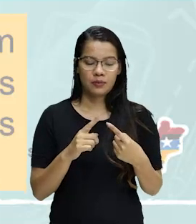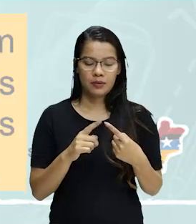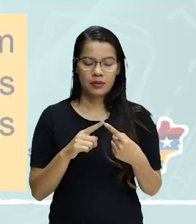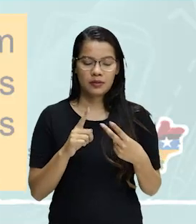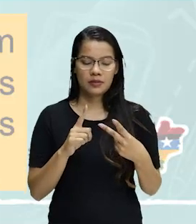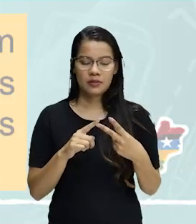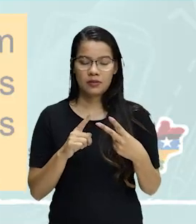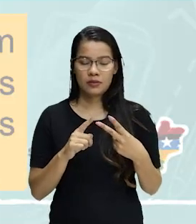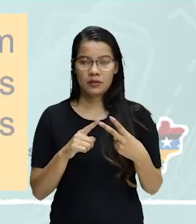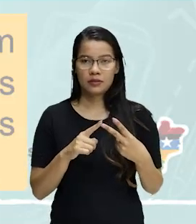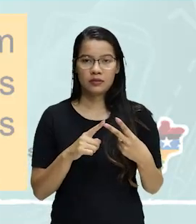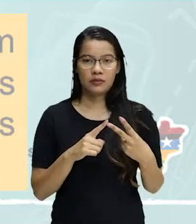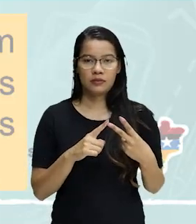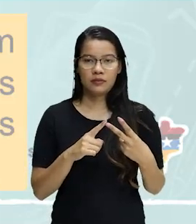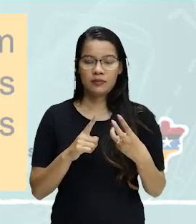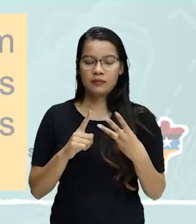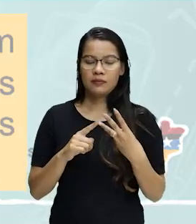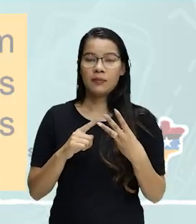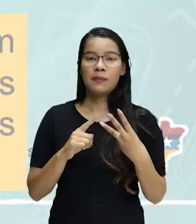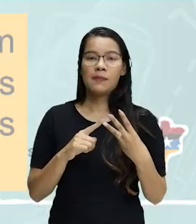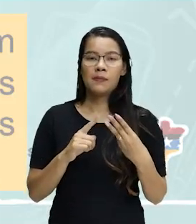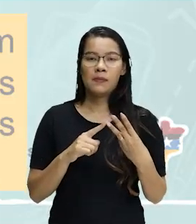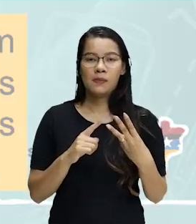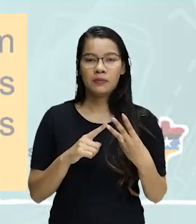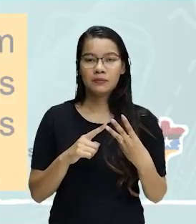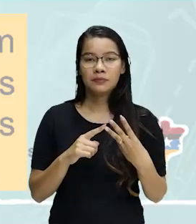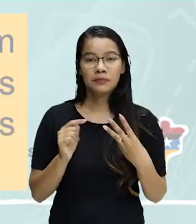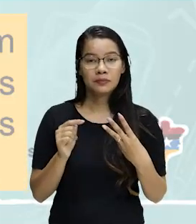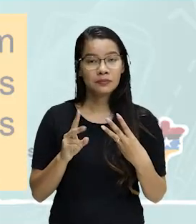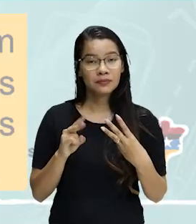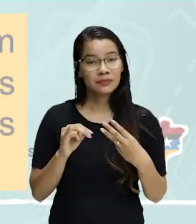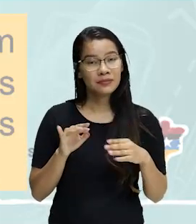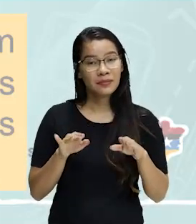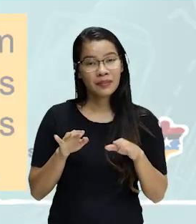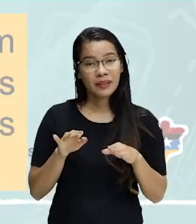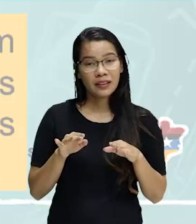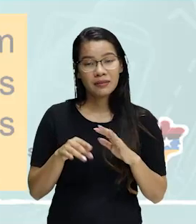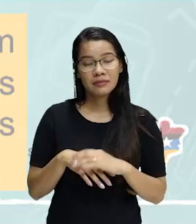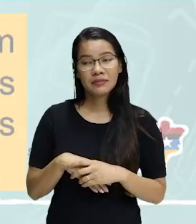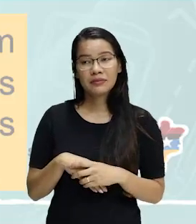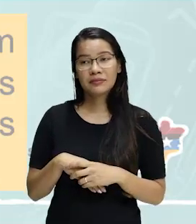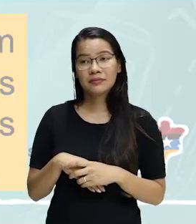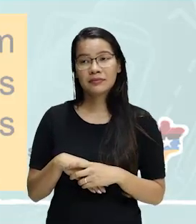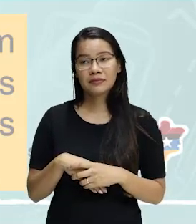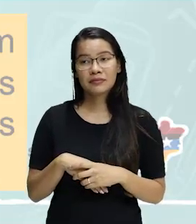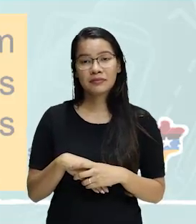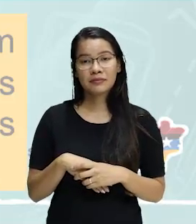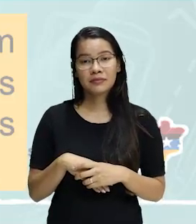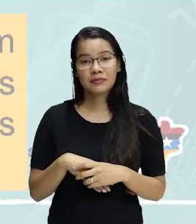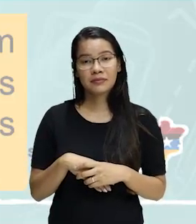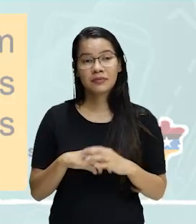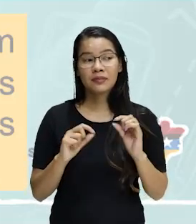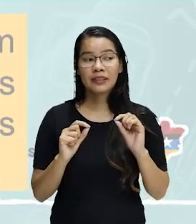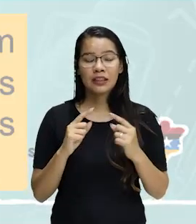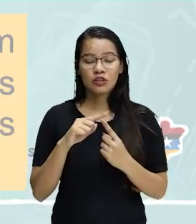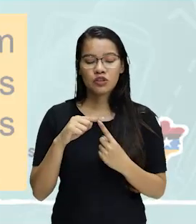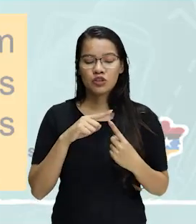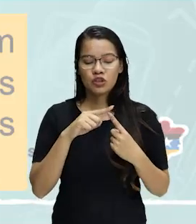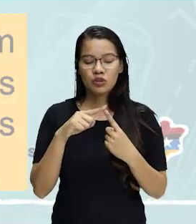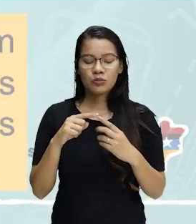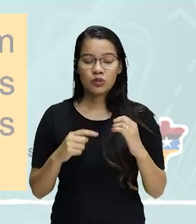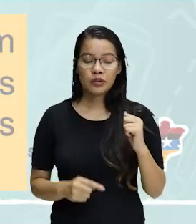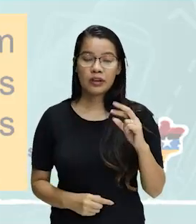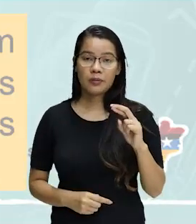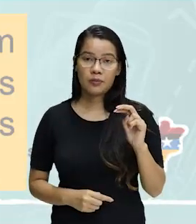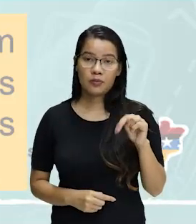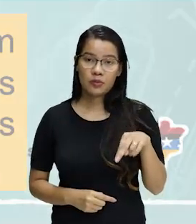primários, secundários, terciários. Isso vai depender, né, a que tipo de